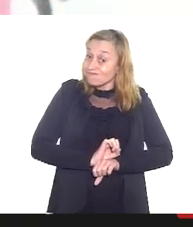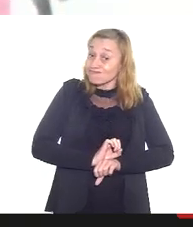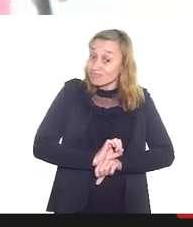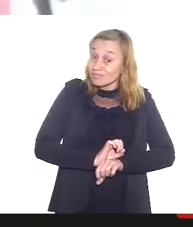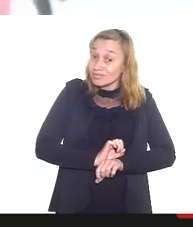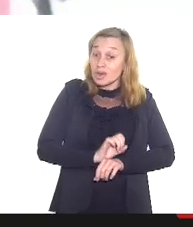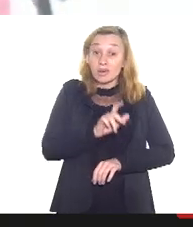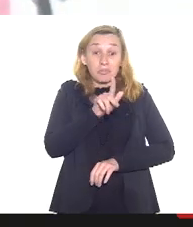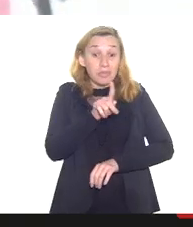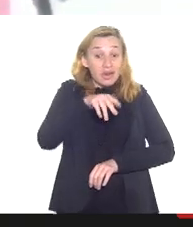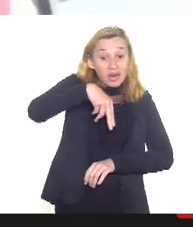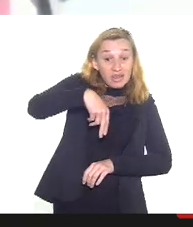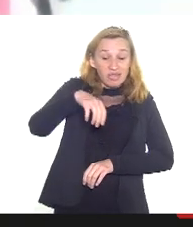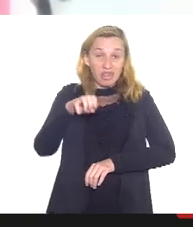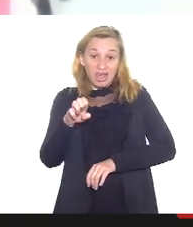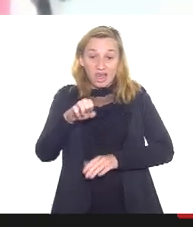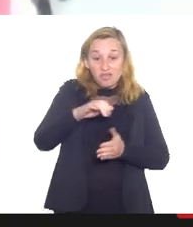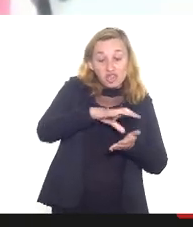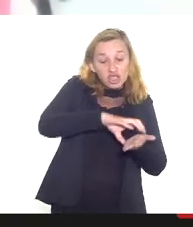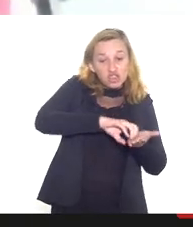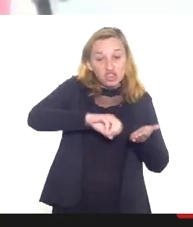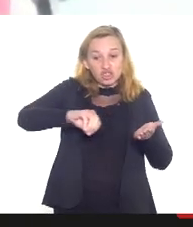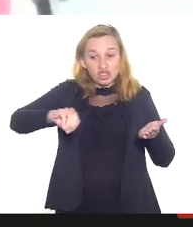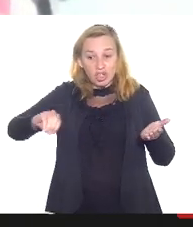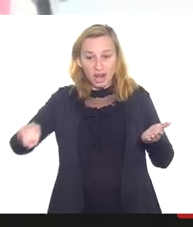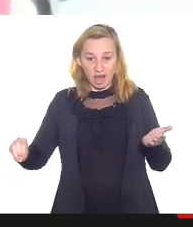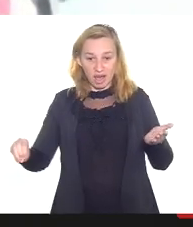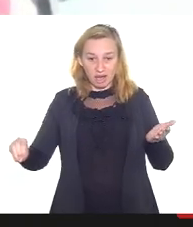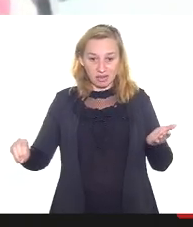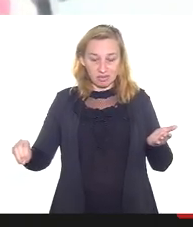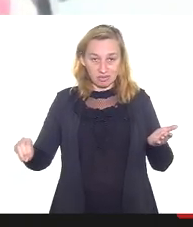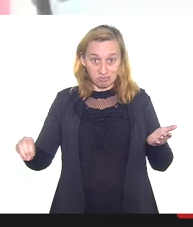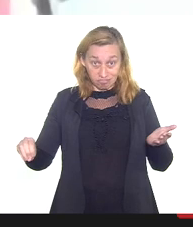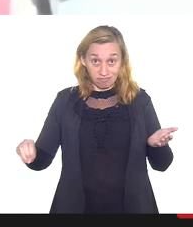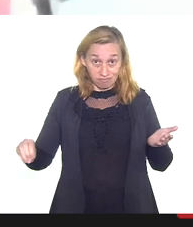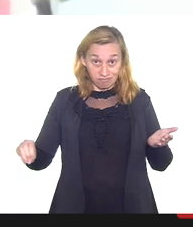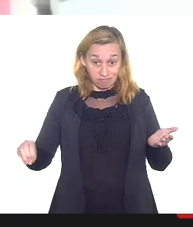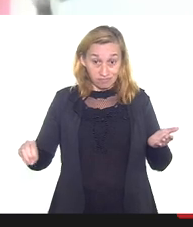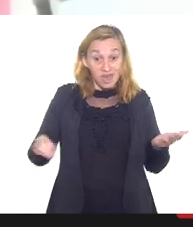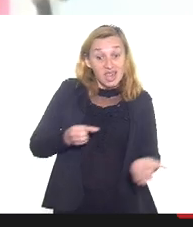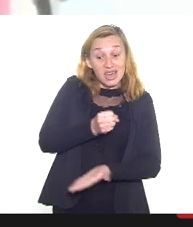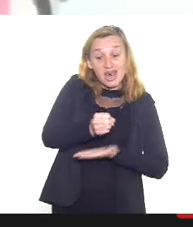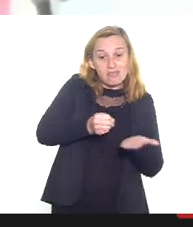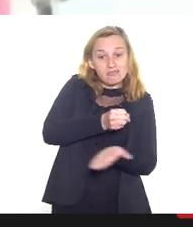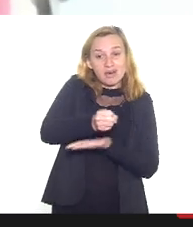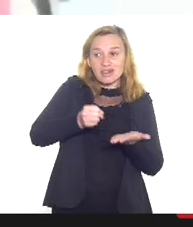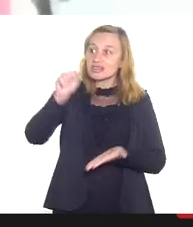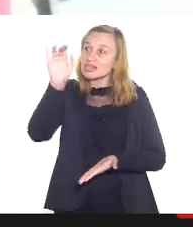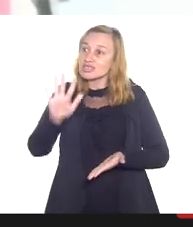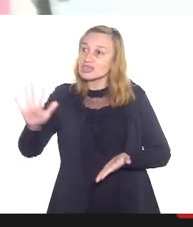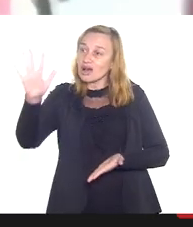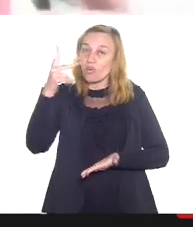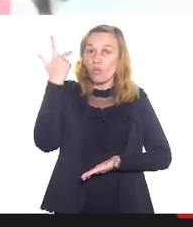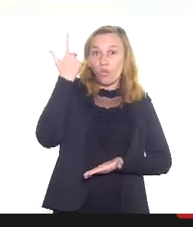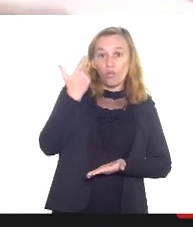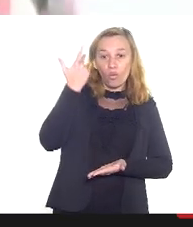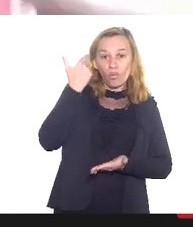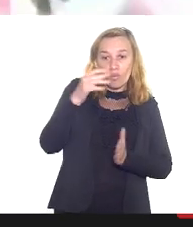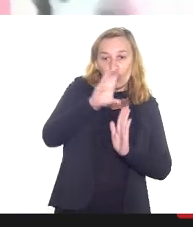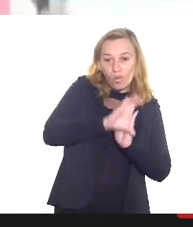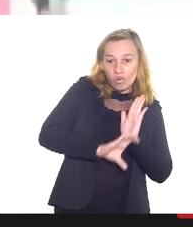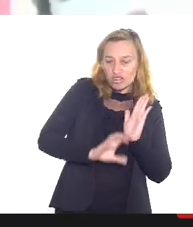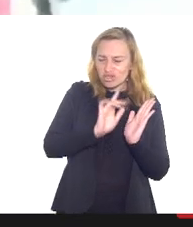O PNE ele foi retirado como esse epicentro e a Base Nacional Comum Curricular, por